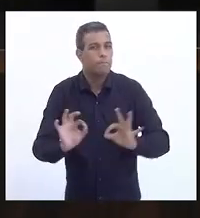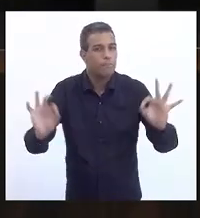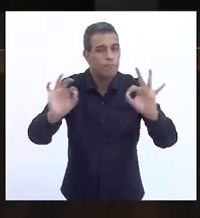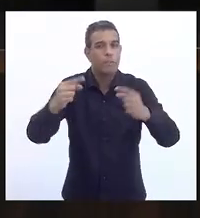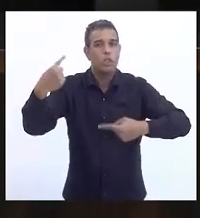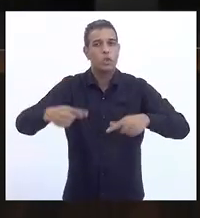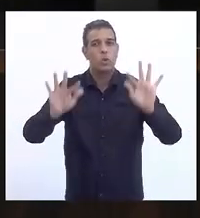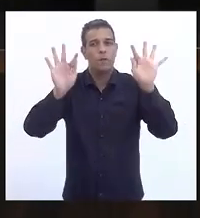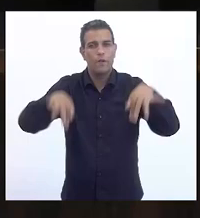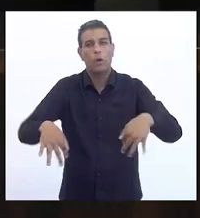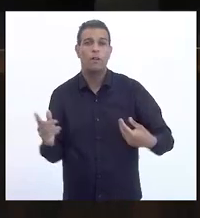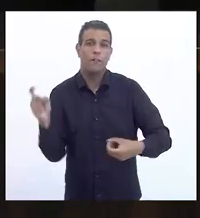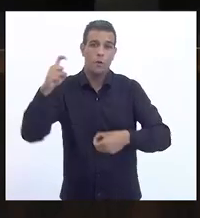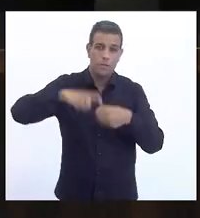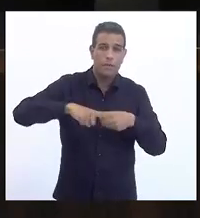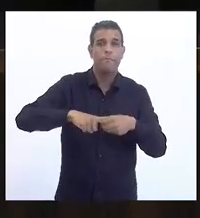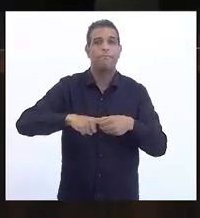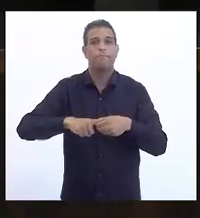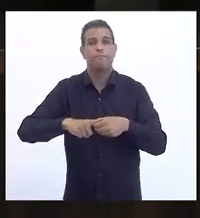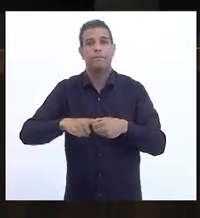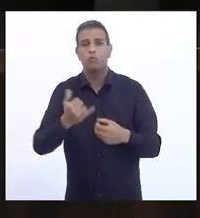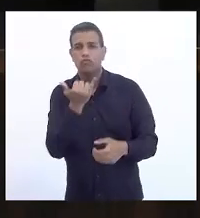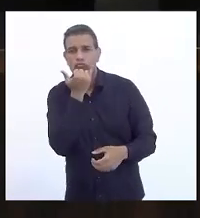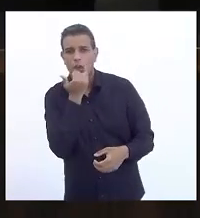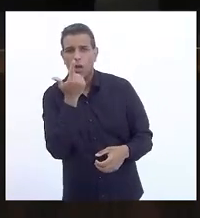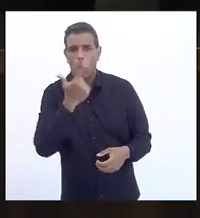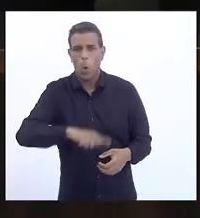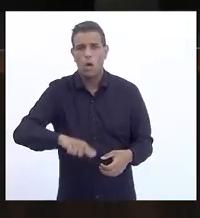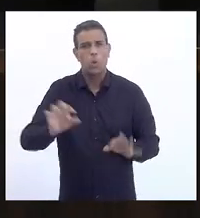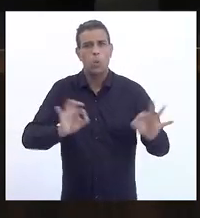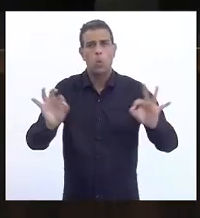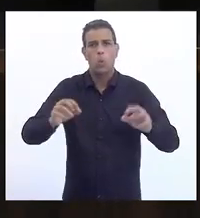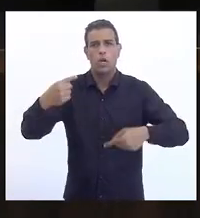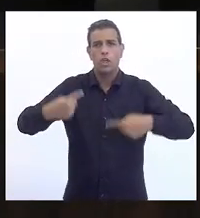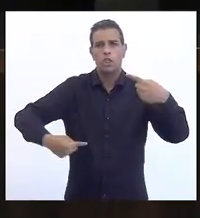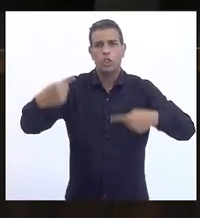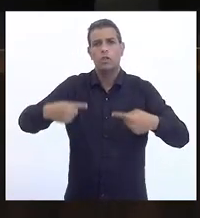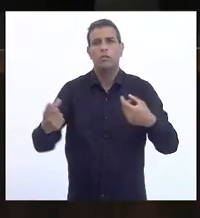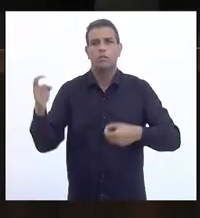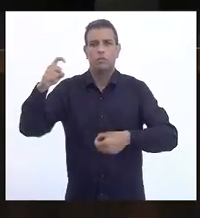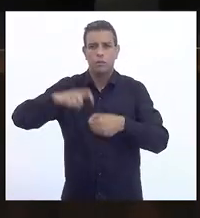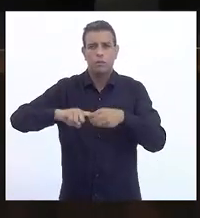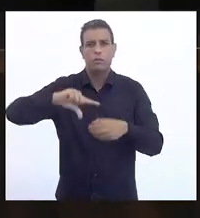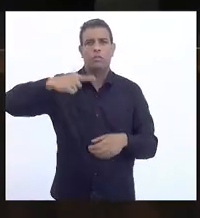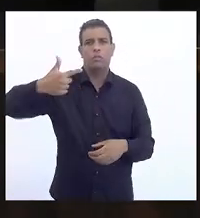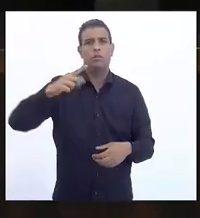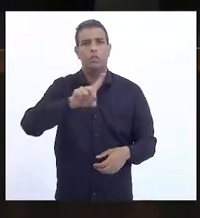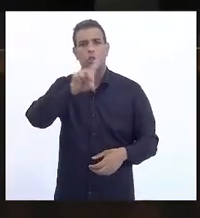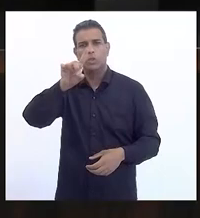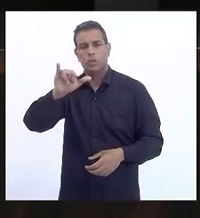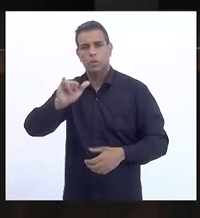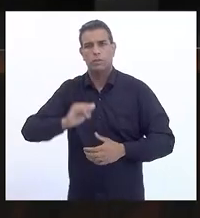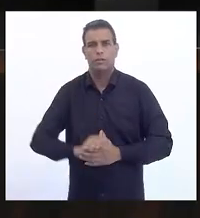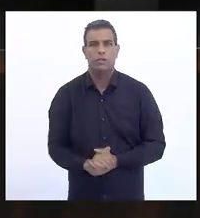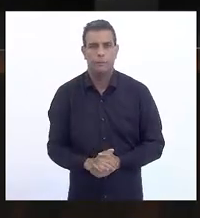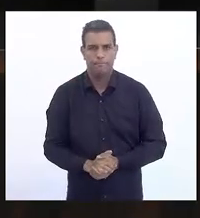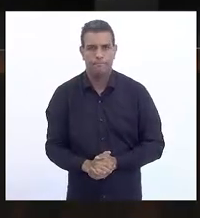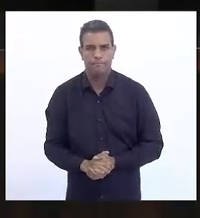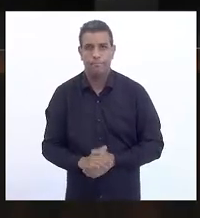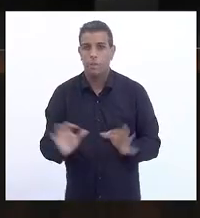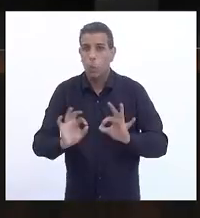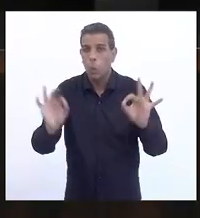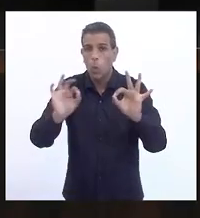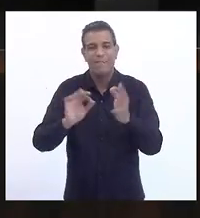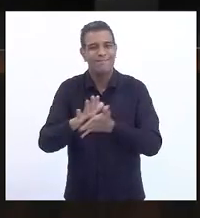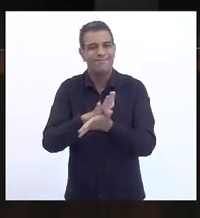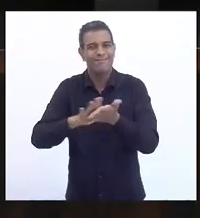discutir, encerra a discussão. Perdão. Não havendo quem queira discutir, volta para o segundo dia para a discussão. Nada